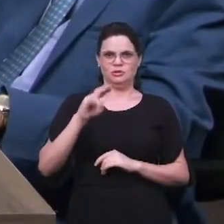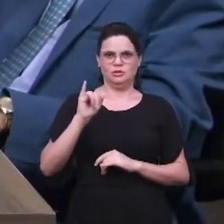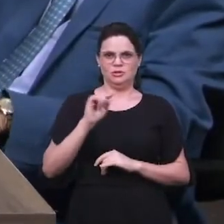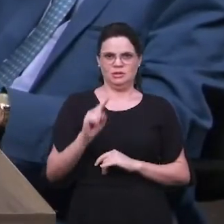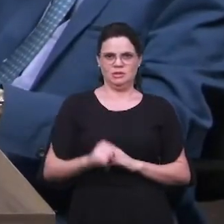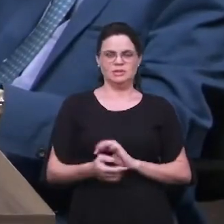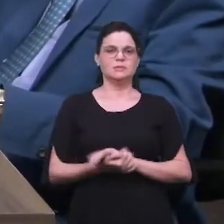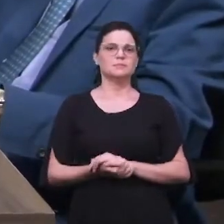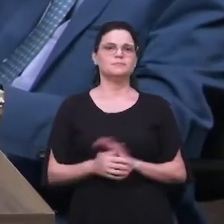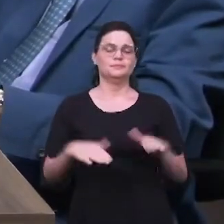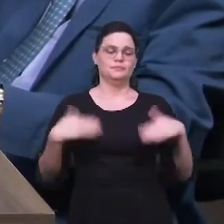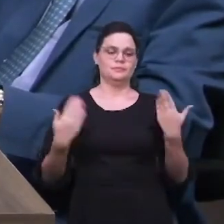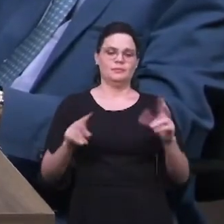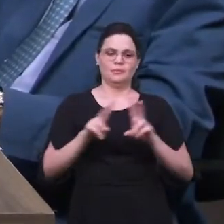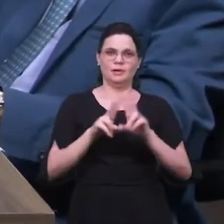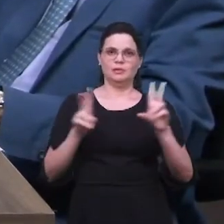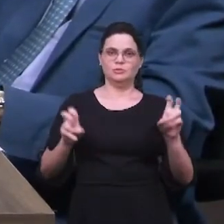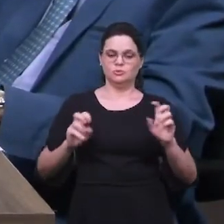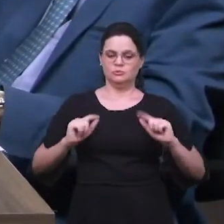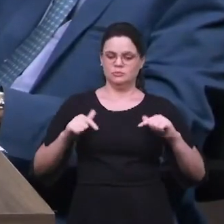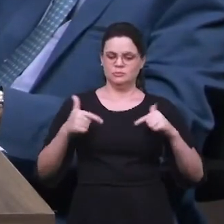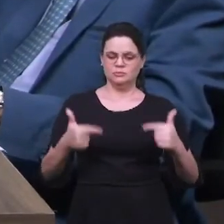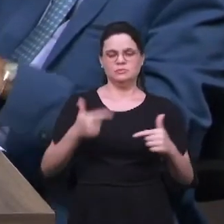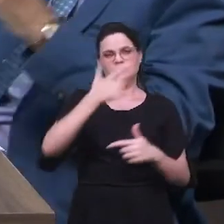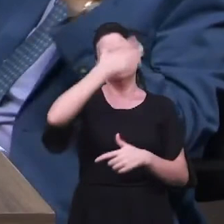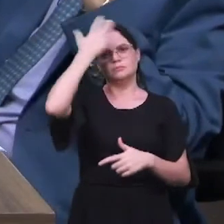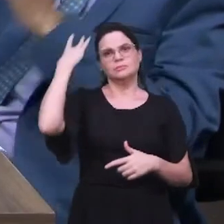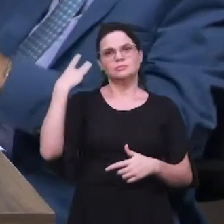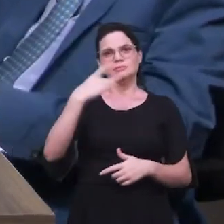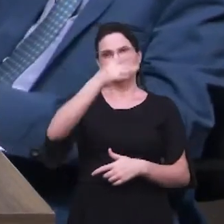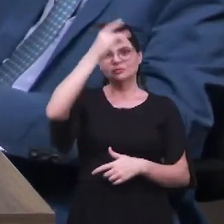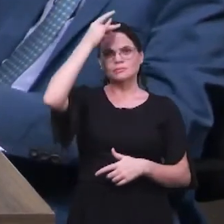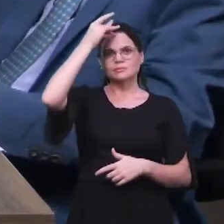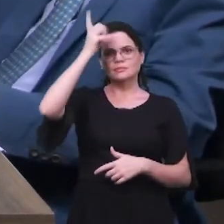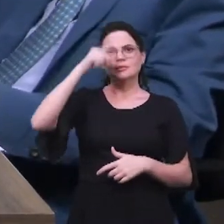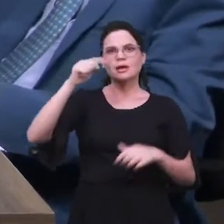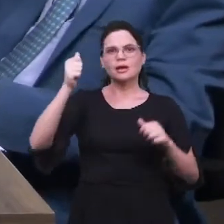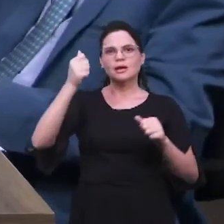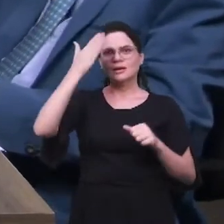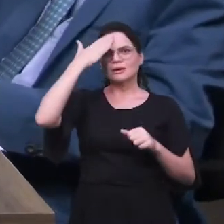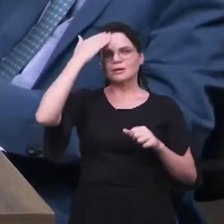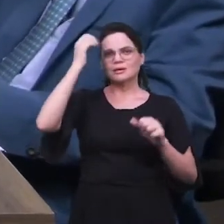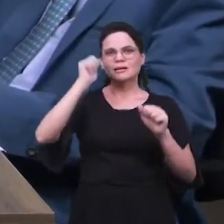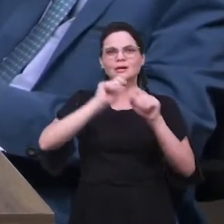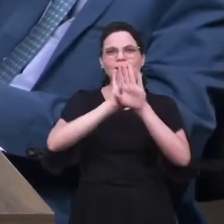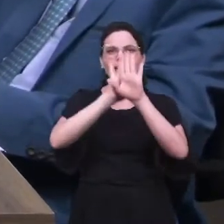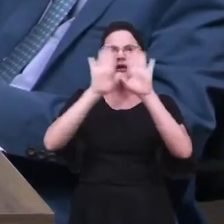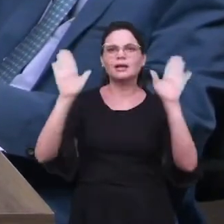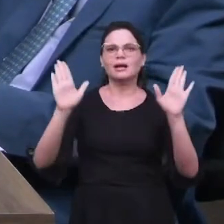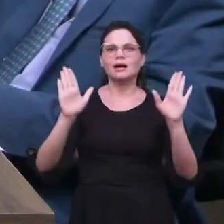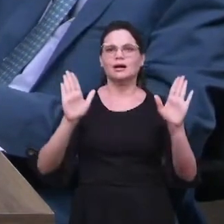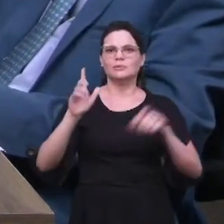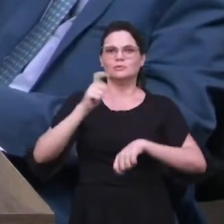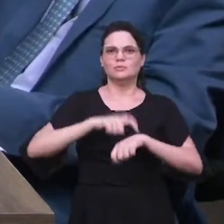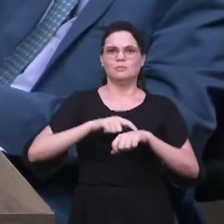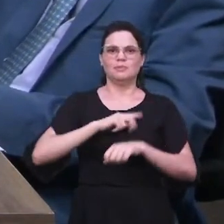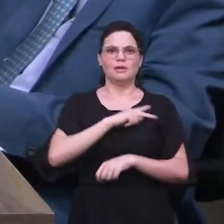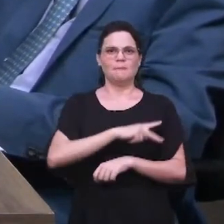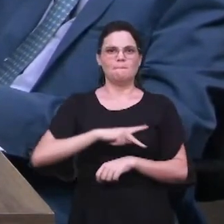Essa questão do Espírito Santo, da ação do Espírito Santo, ela fica muito clara na experiência de Paulo,